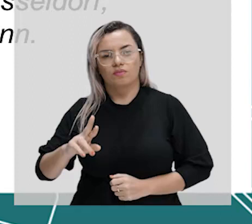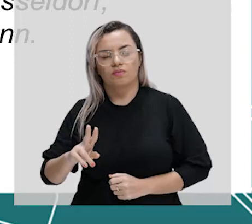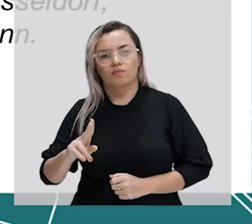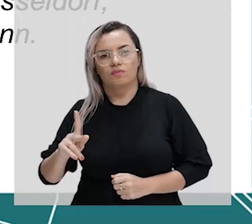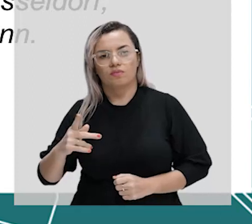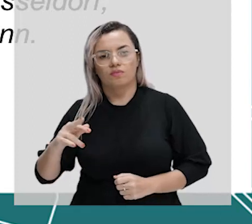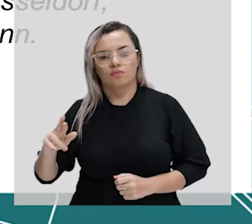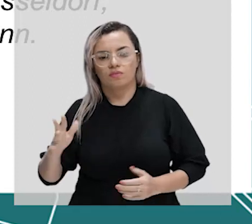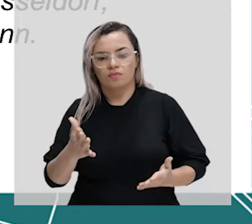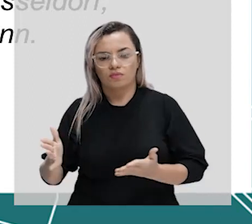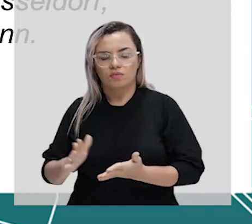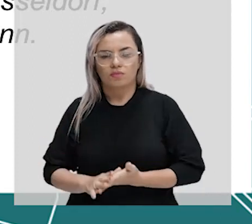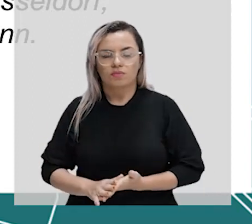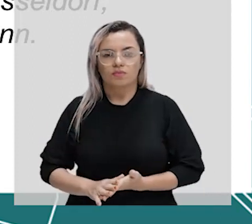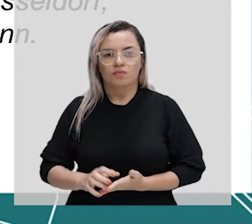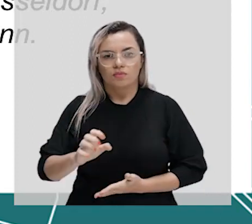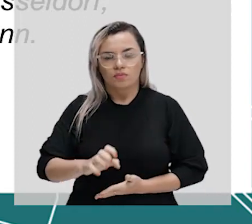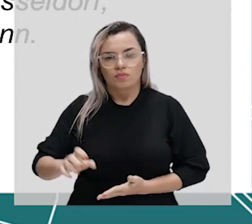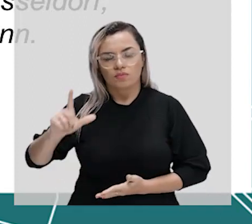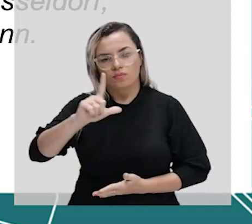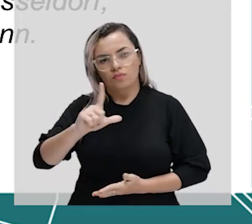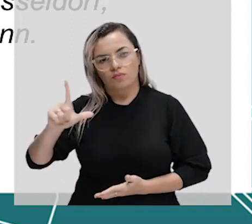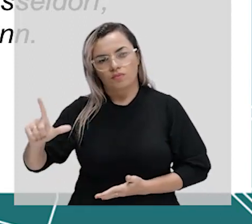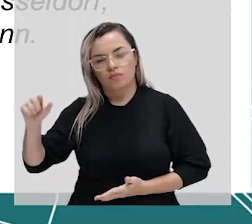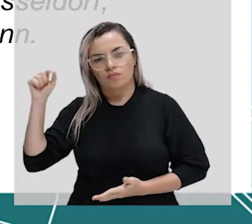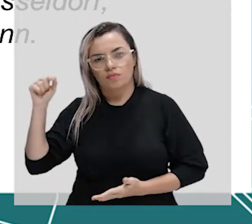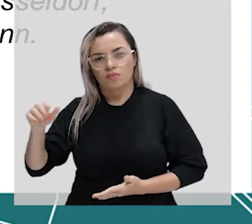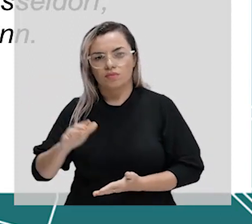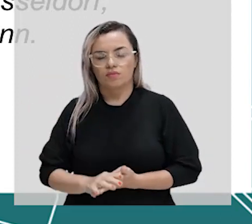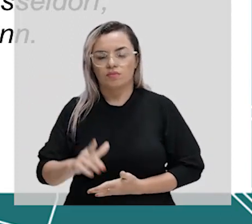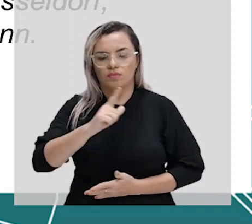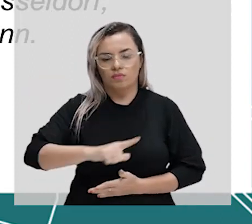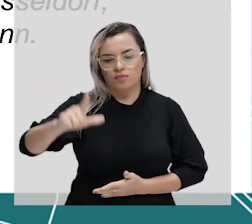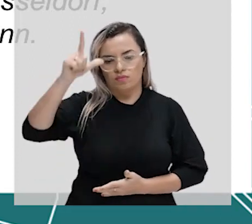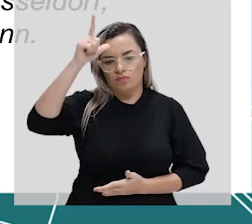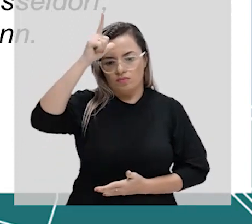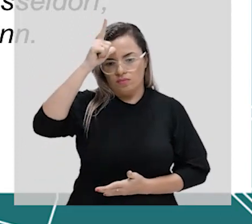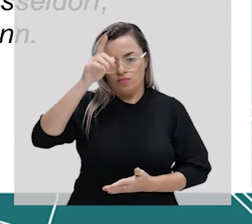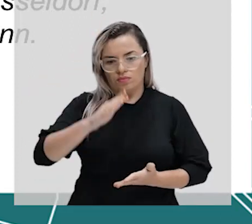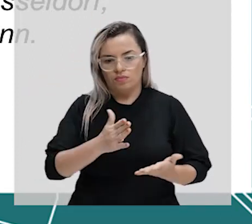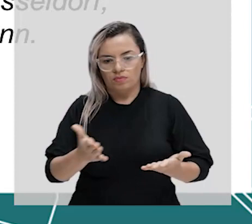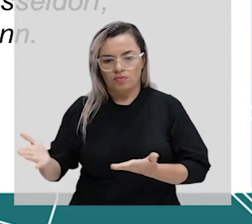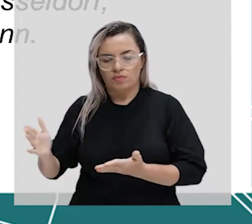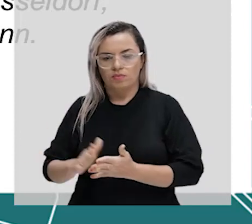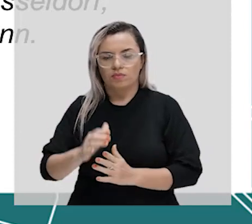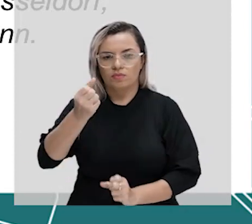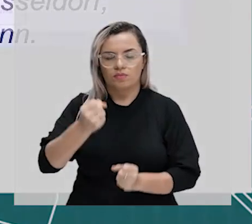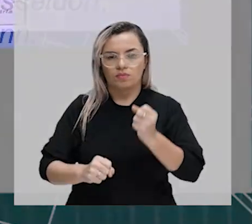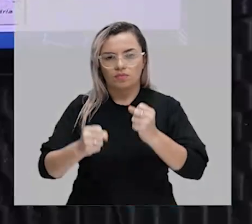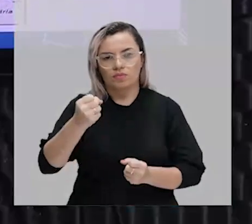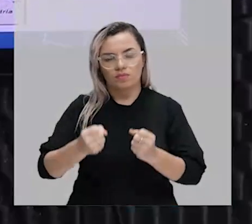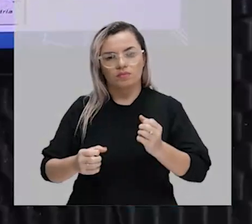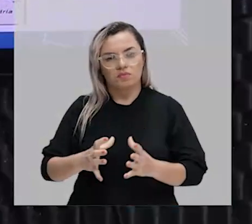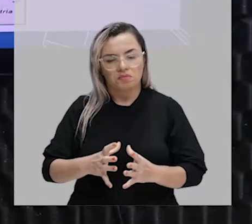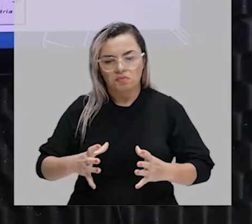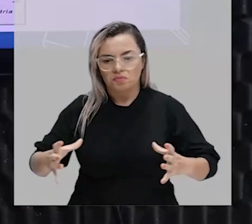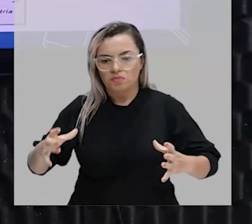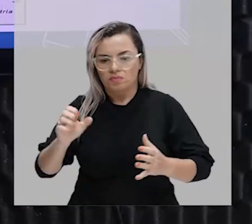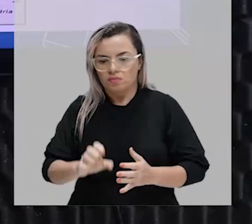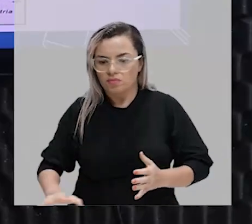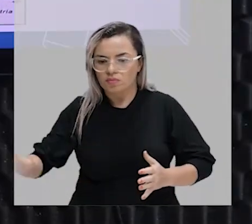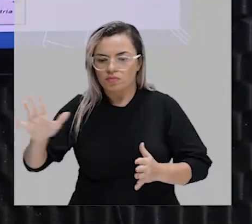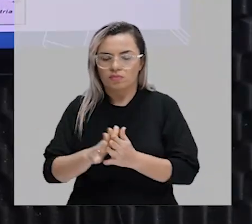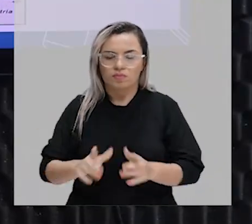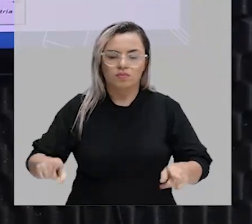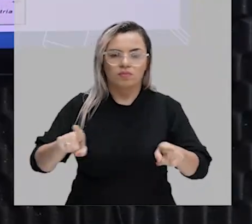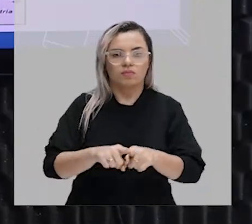região aí leste da Alemanha, tá? Na região da Renânia do Norte, maior parque industrial da Alemanha e também da Europa,